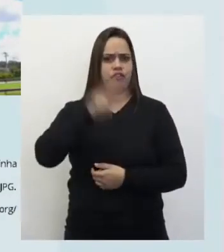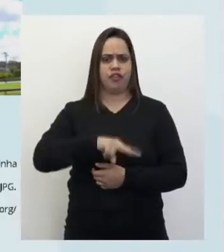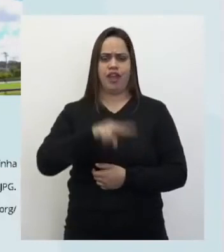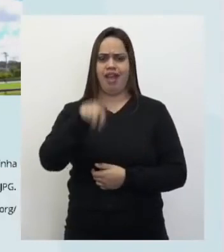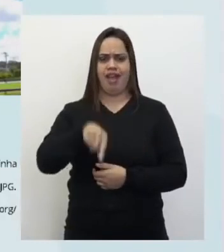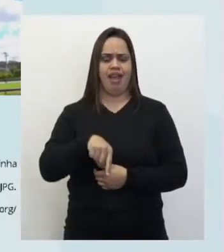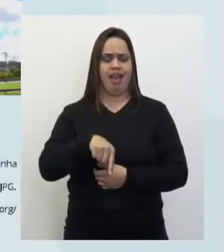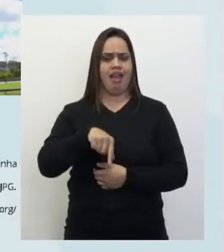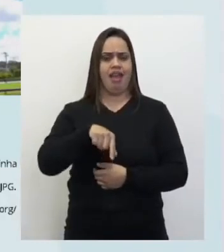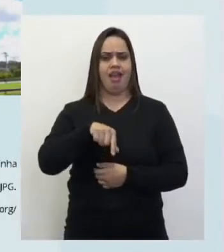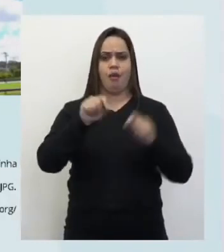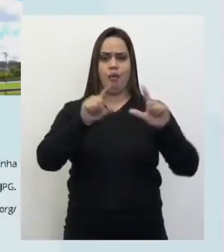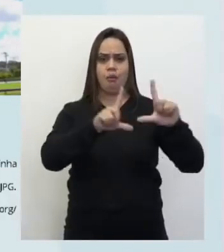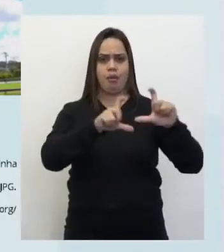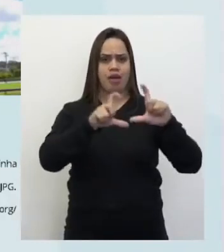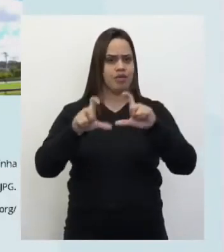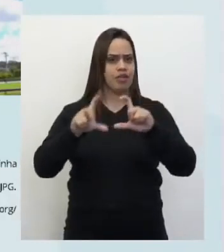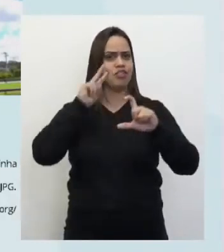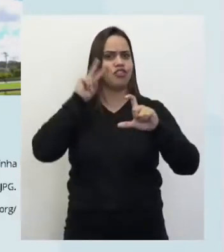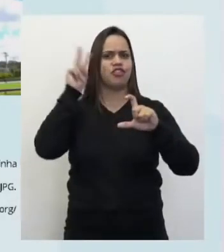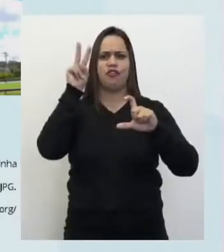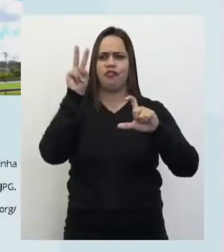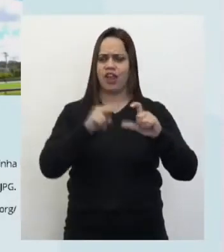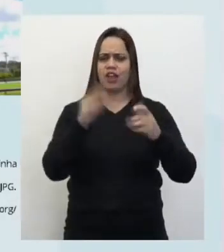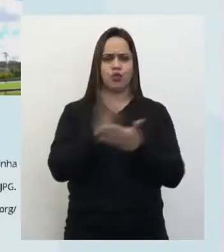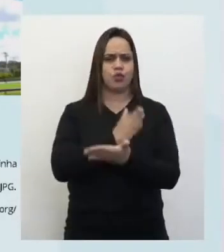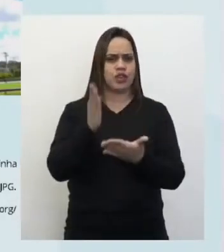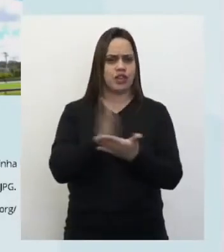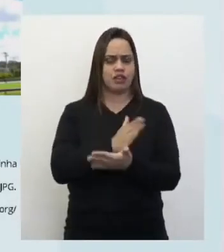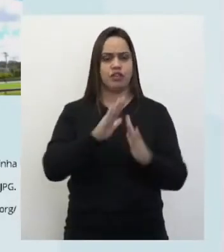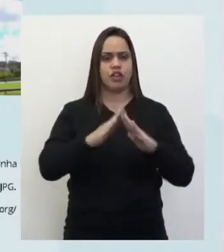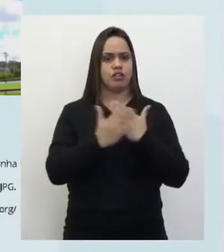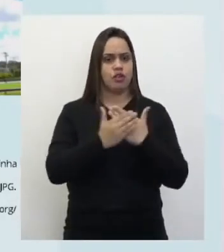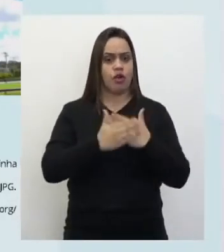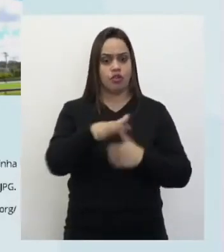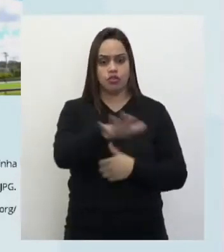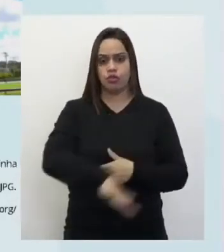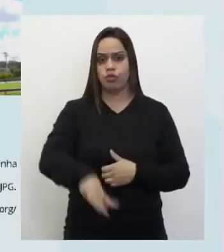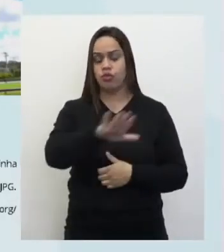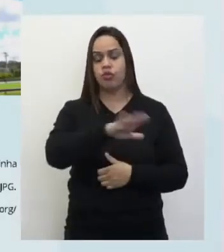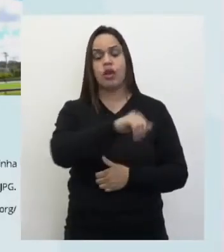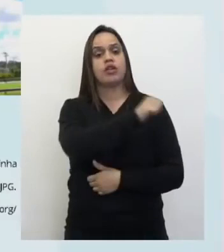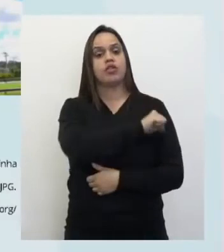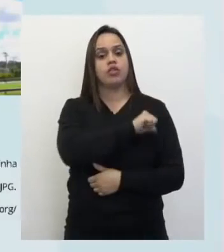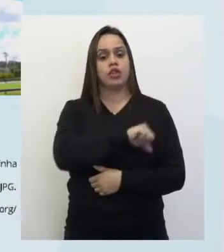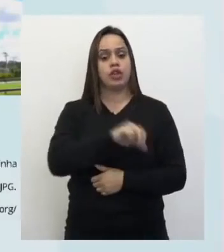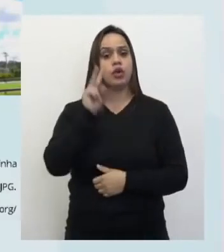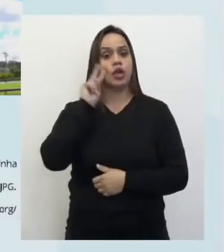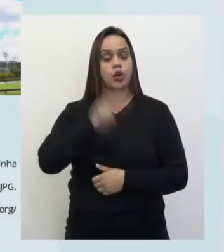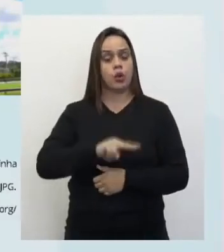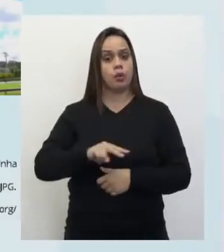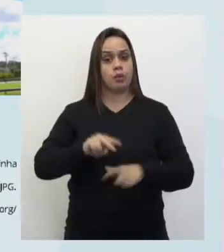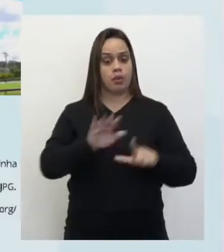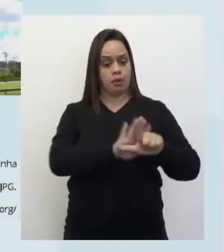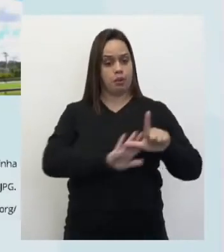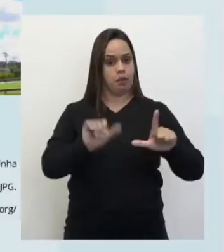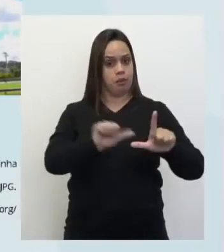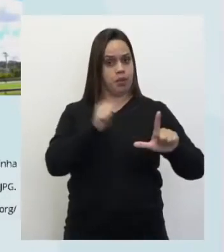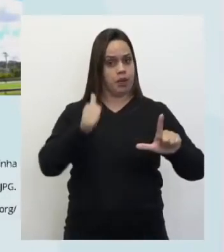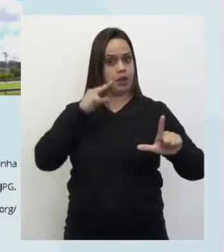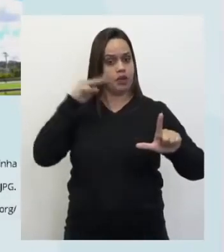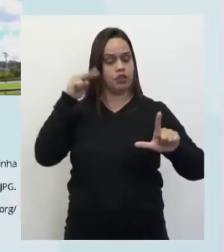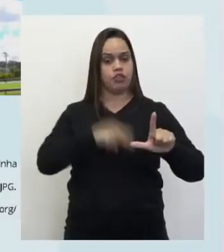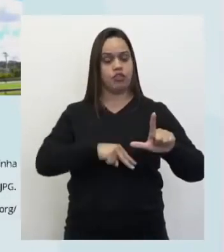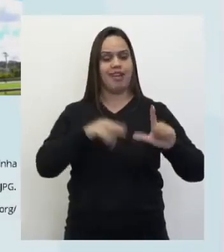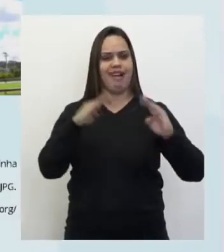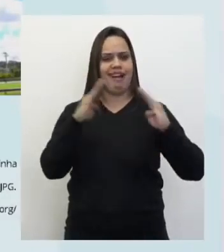que vocês encontram em livros didáticos, né, de uma área do Rio de Janeiro que no primeiro plano a gente tem habitações, né,